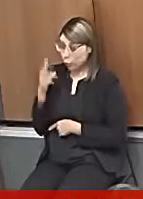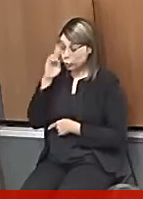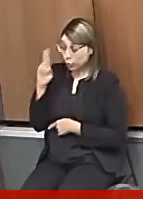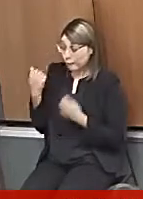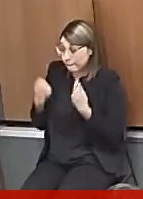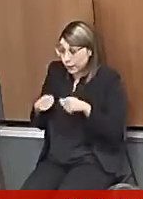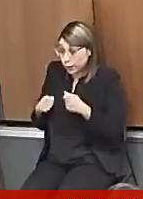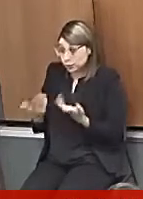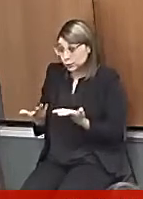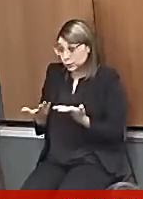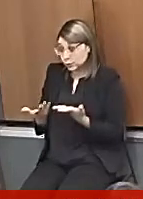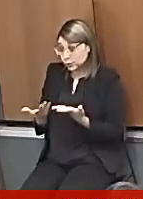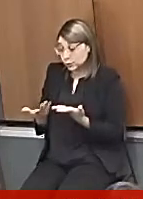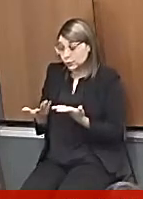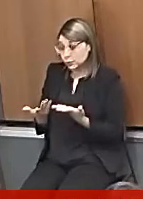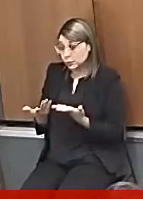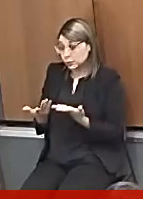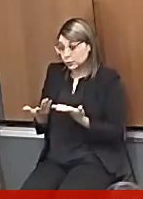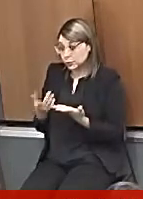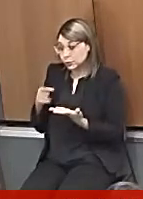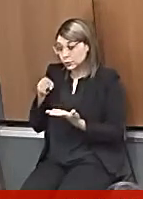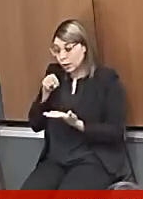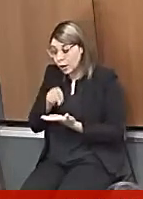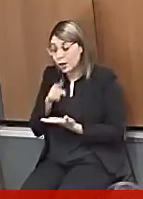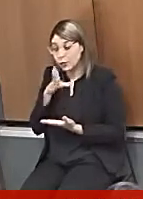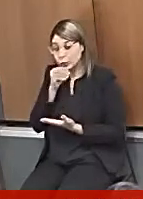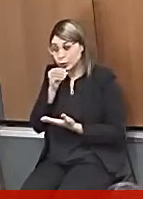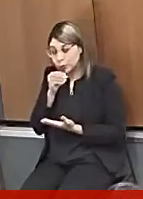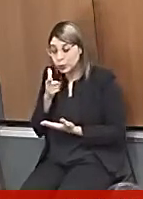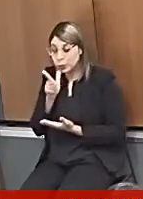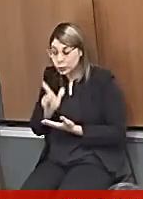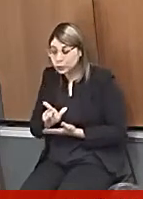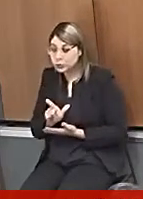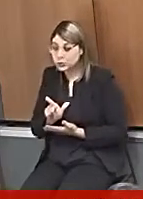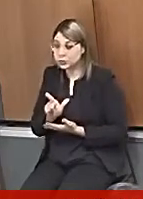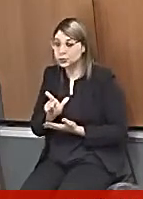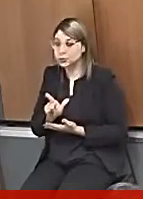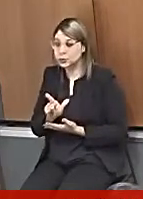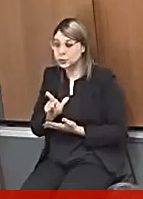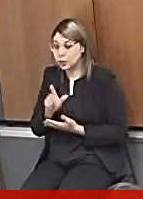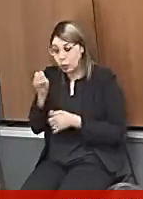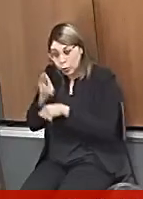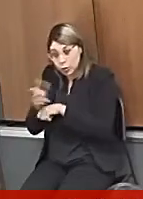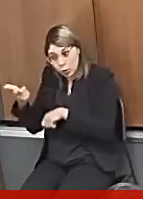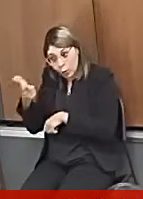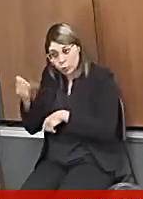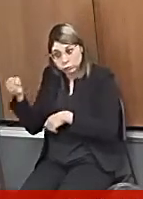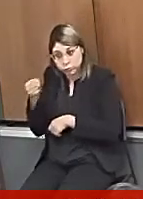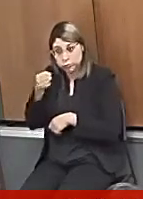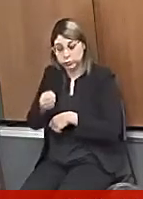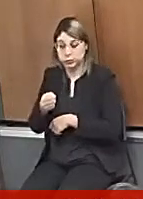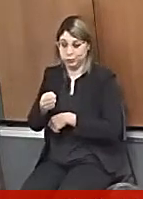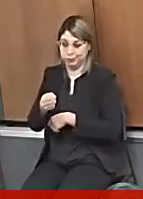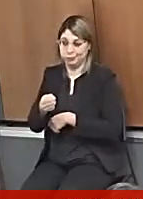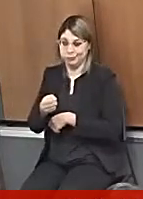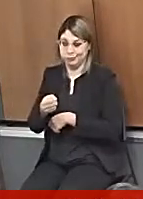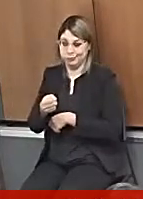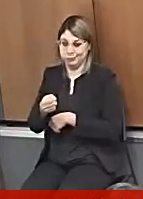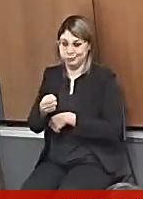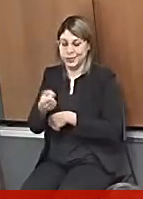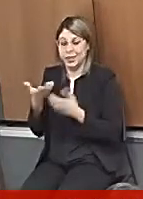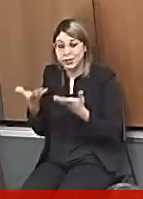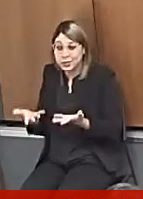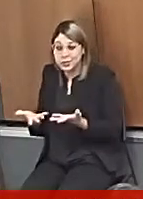precisa do aval daquele servidor pra poder inclusive contratar designar uma nova vaga